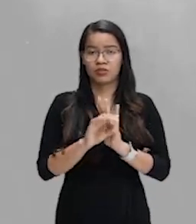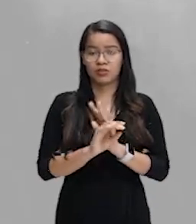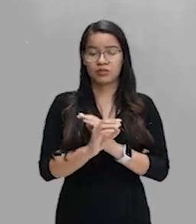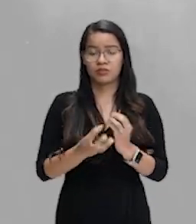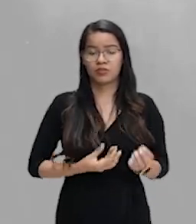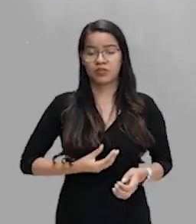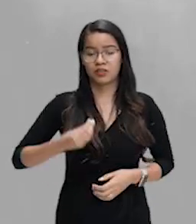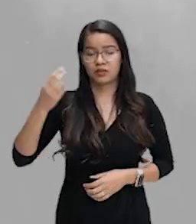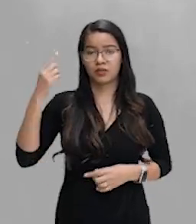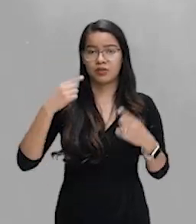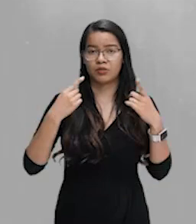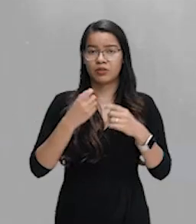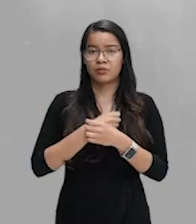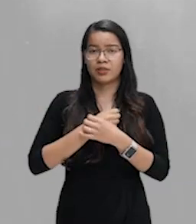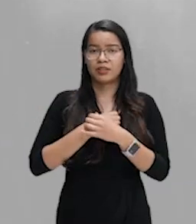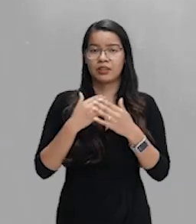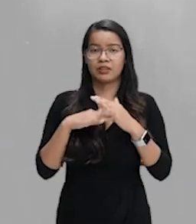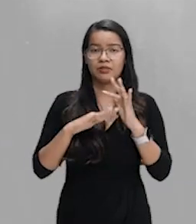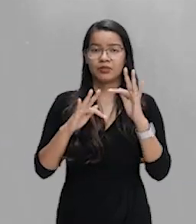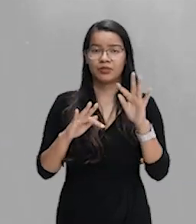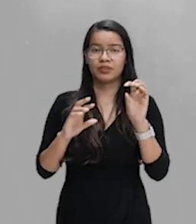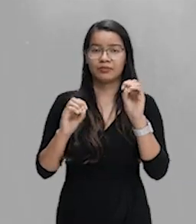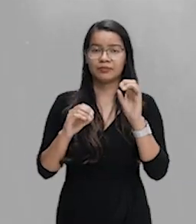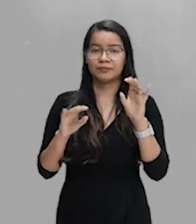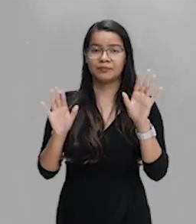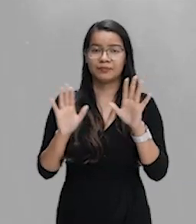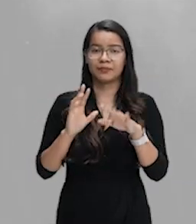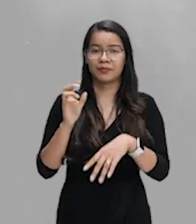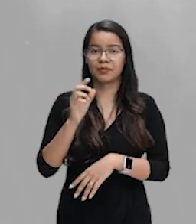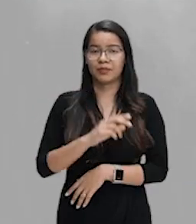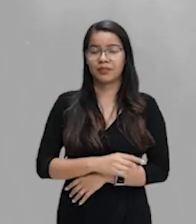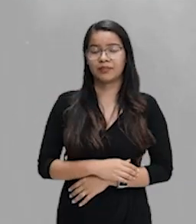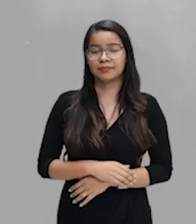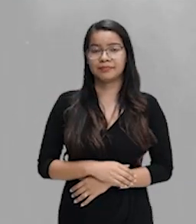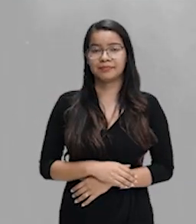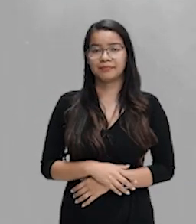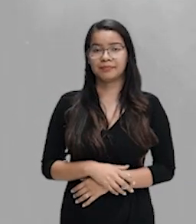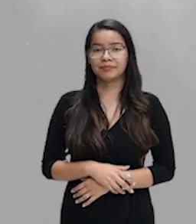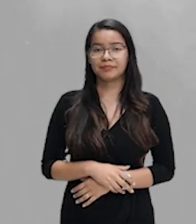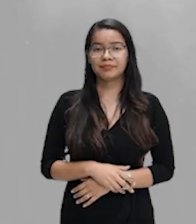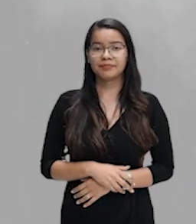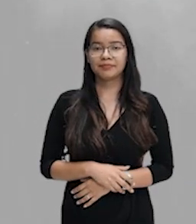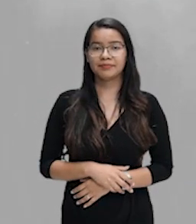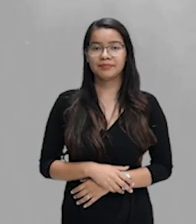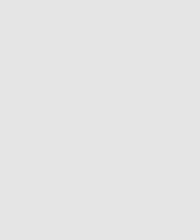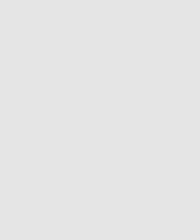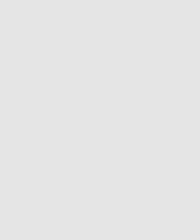perceber e sentir. Um abraço, vou ficando por aqui. Professor Marcos Dominício. Fui.